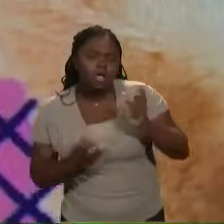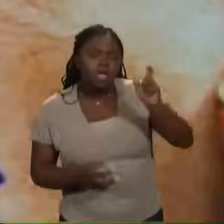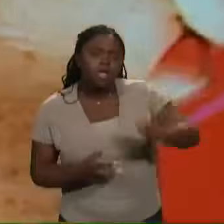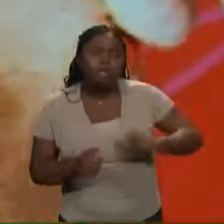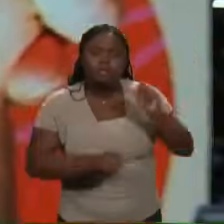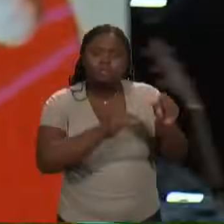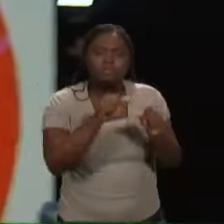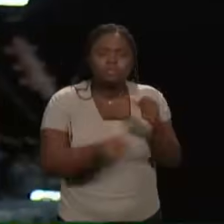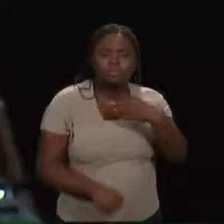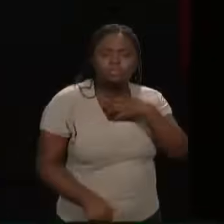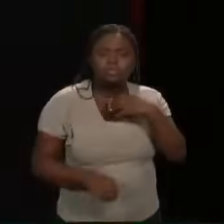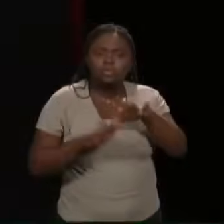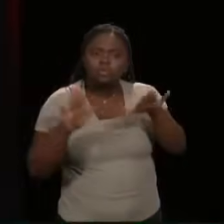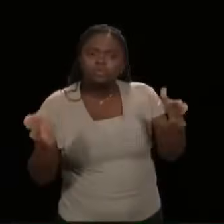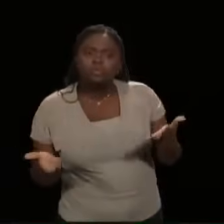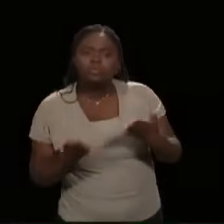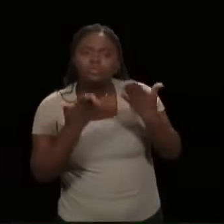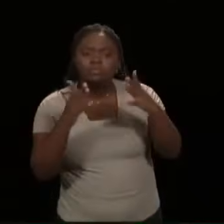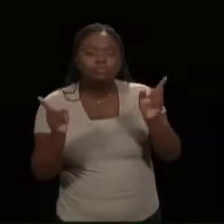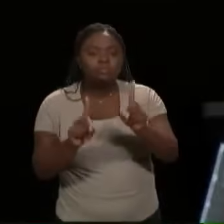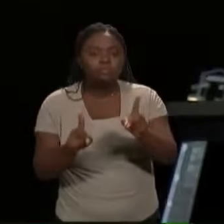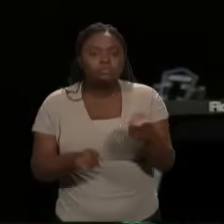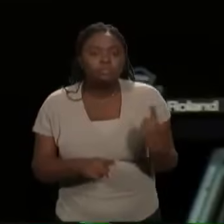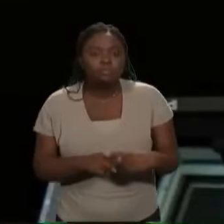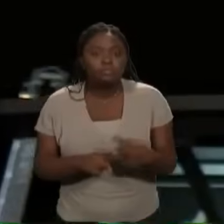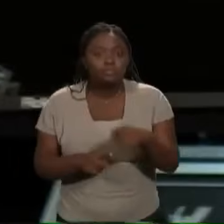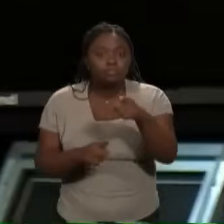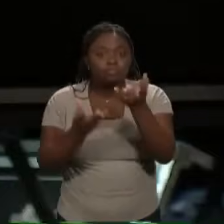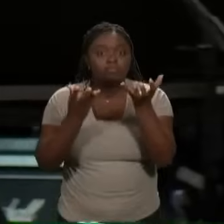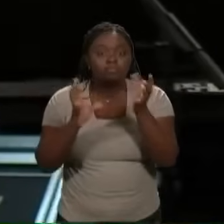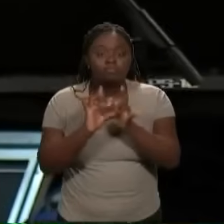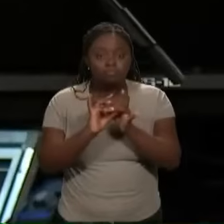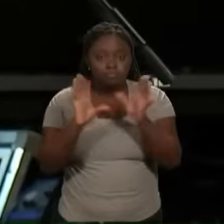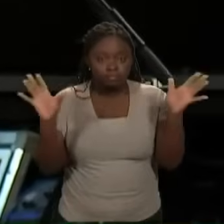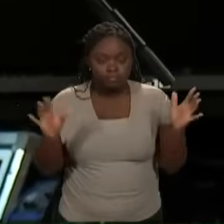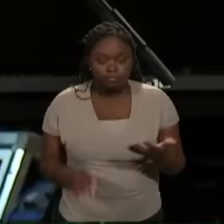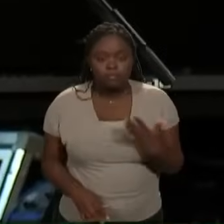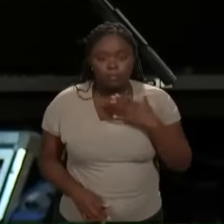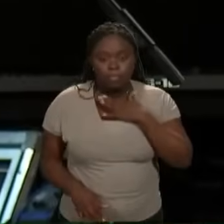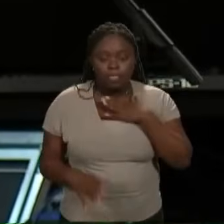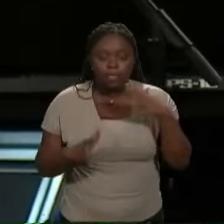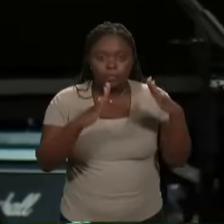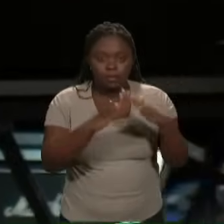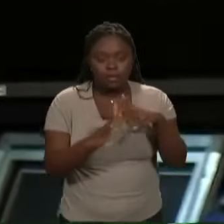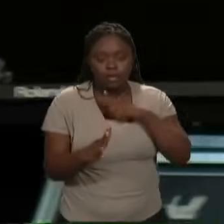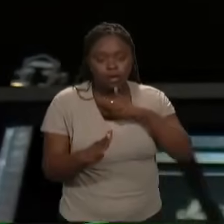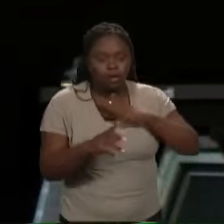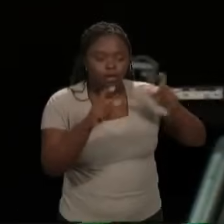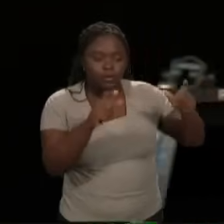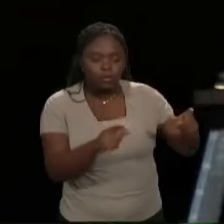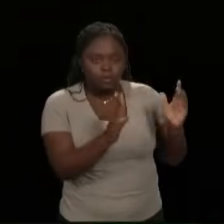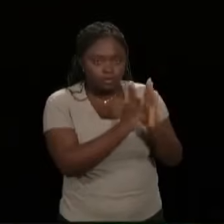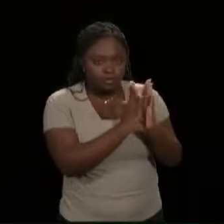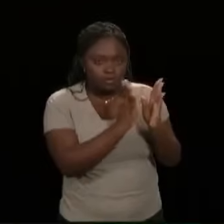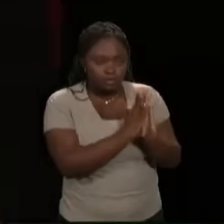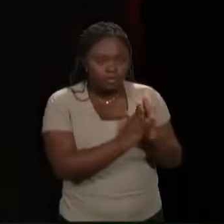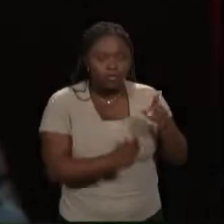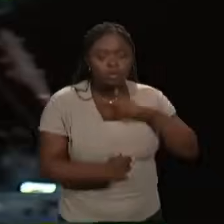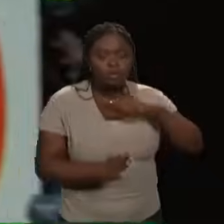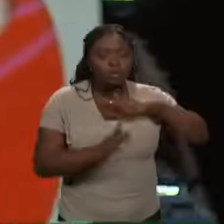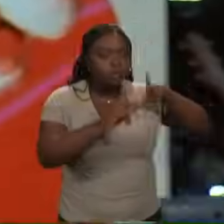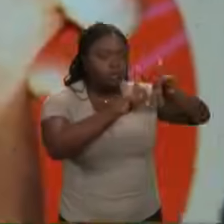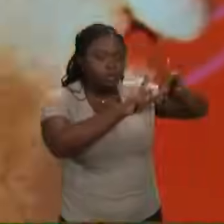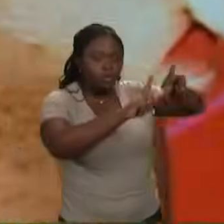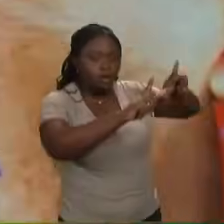mudou, é porque você quer ser livre. Eu tenho na minha casa um quarto de oração. Nesse quarto de oração eu tenho um